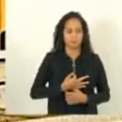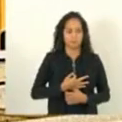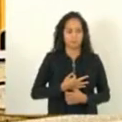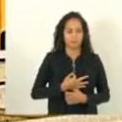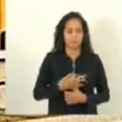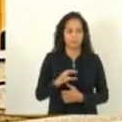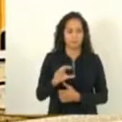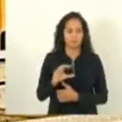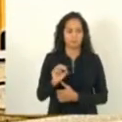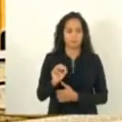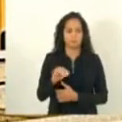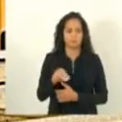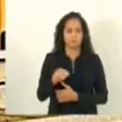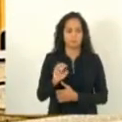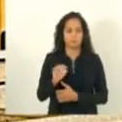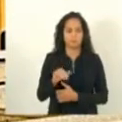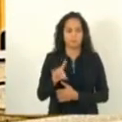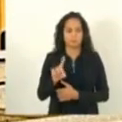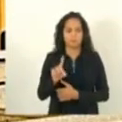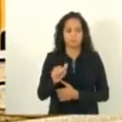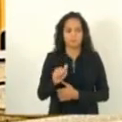perdão.